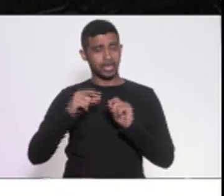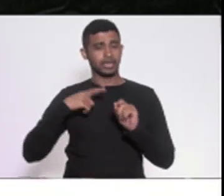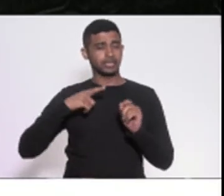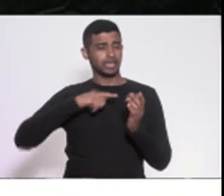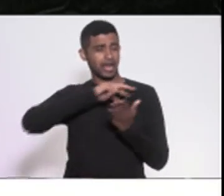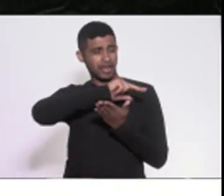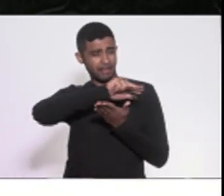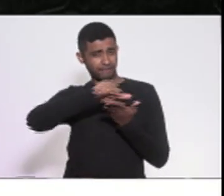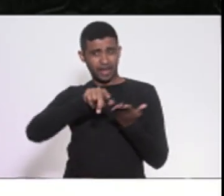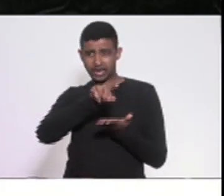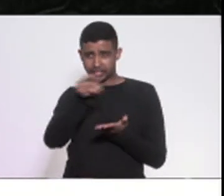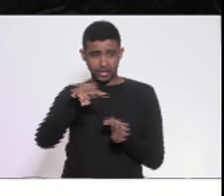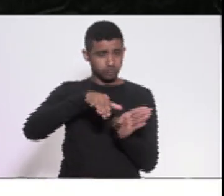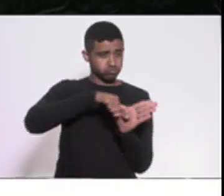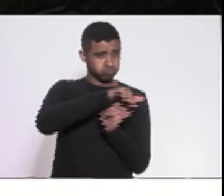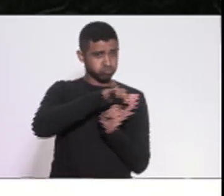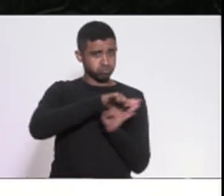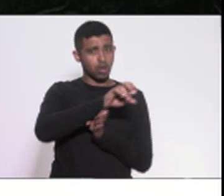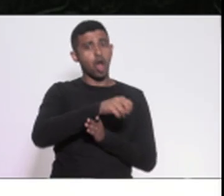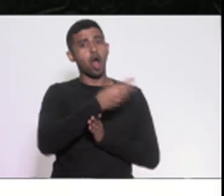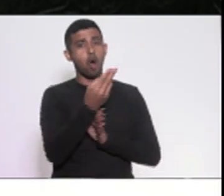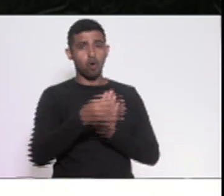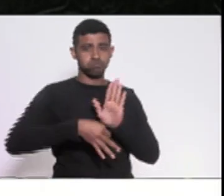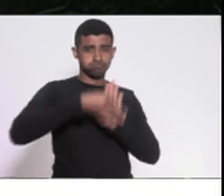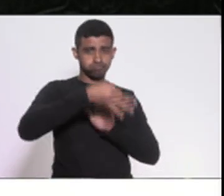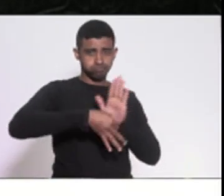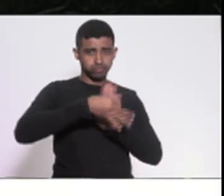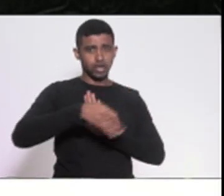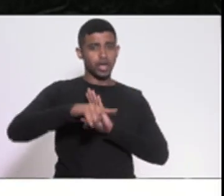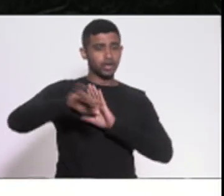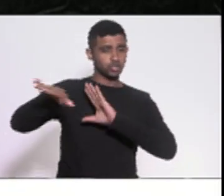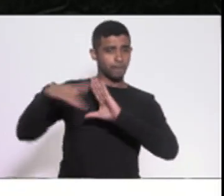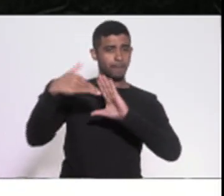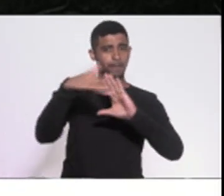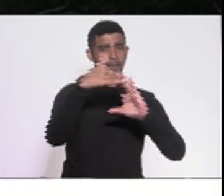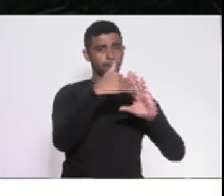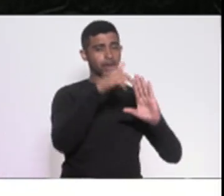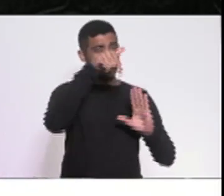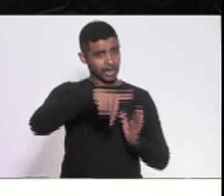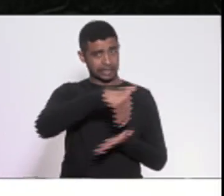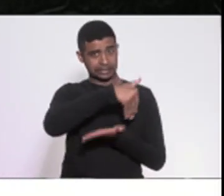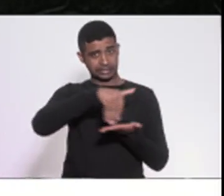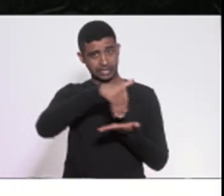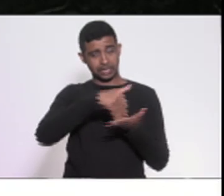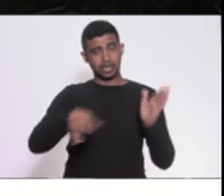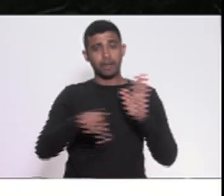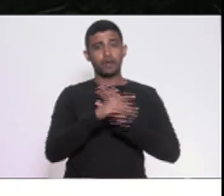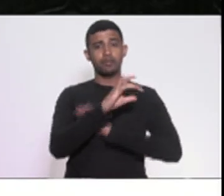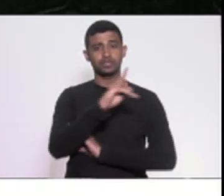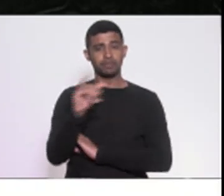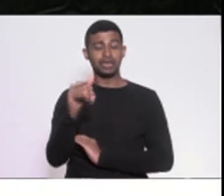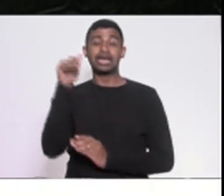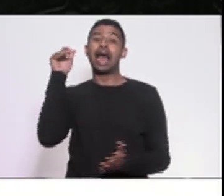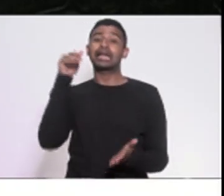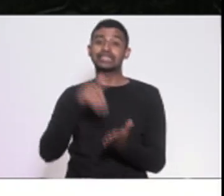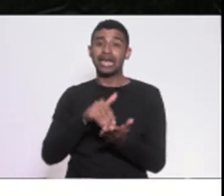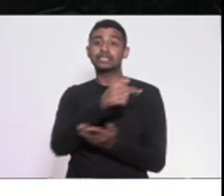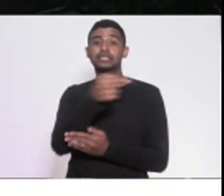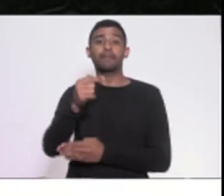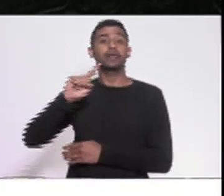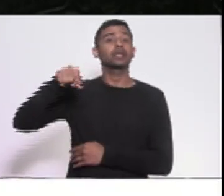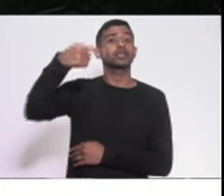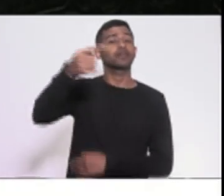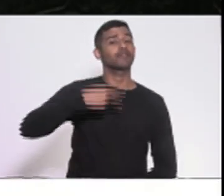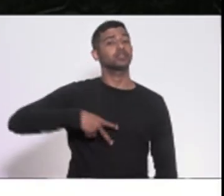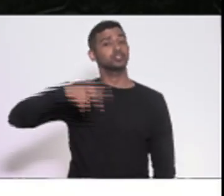ou sugestões sejam encaminhadas à Secretaria da CPI até a próxima segunda-feira, até